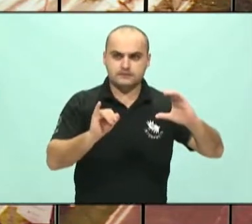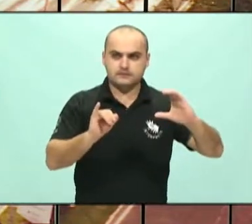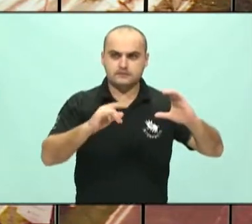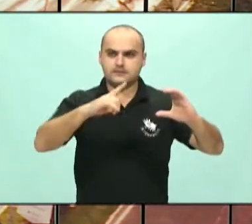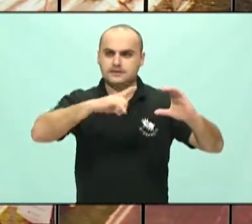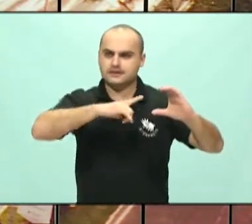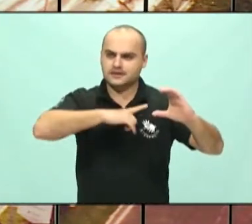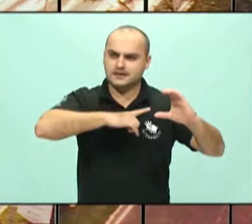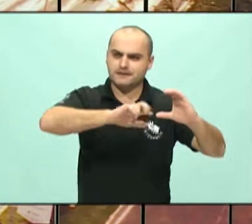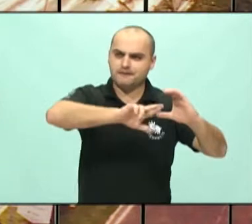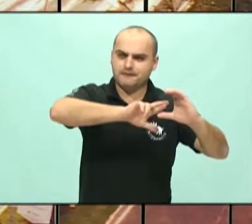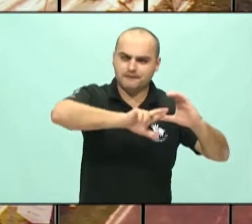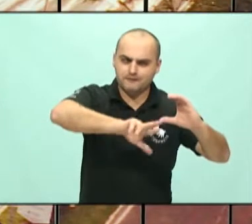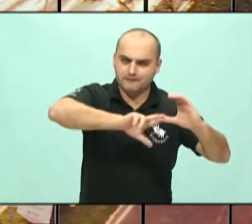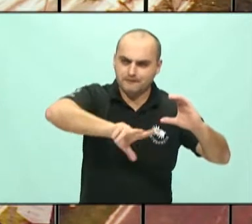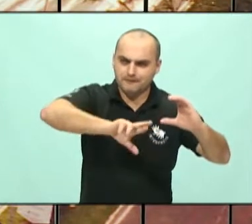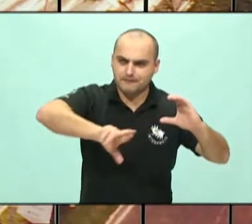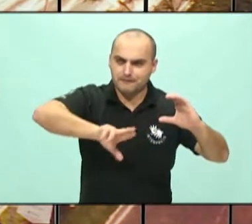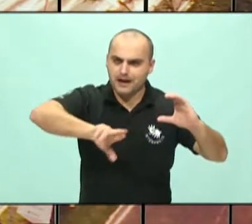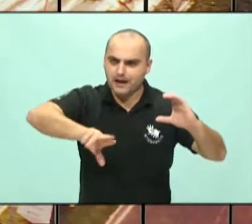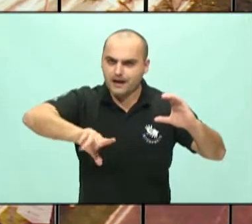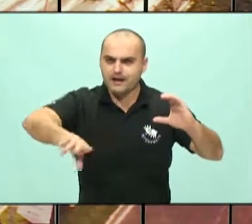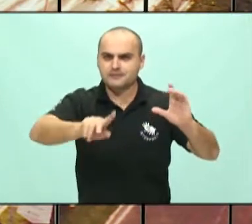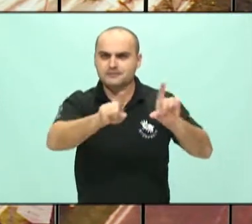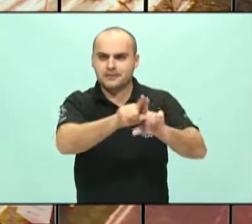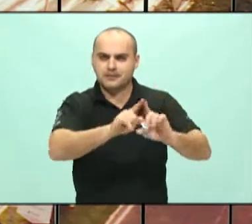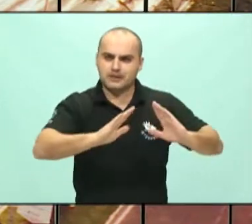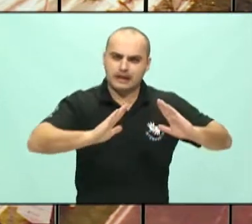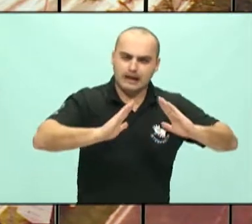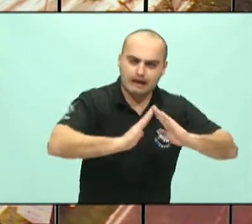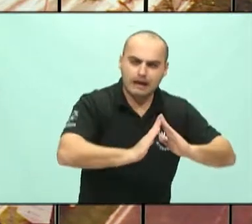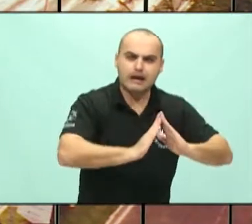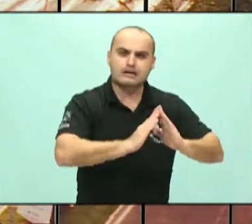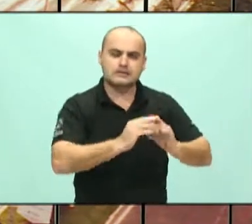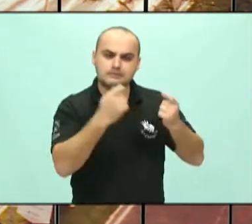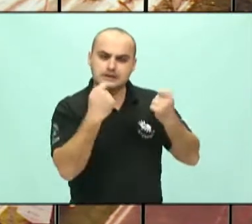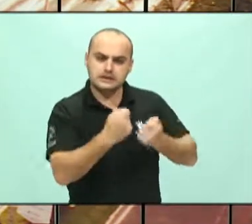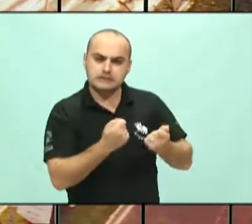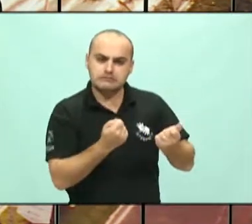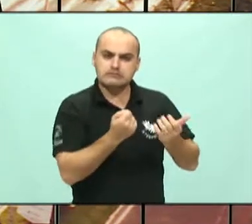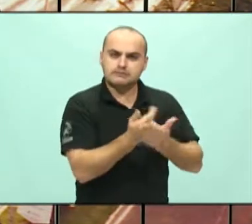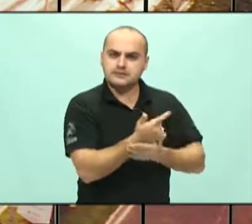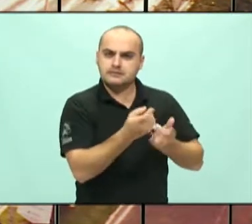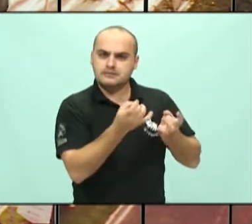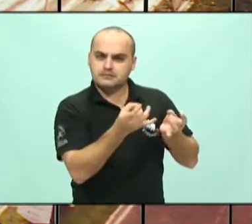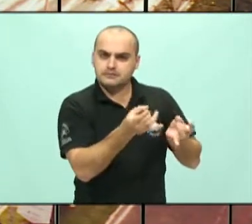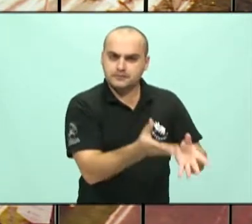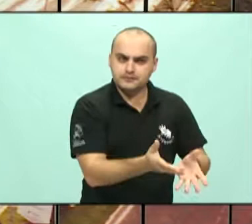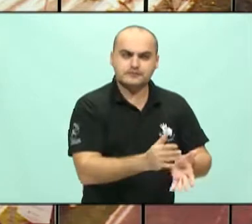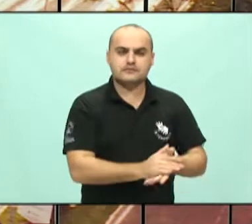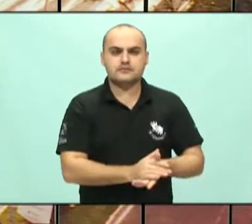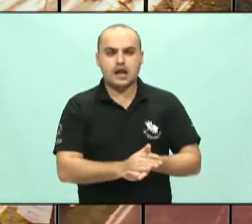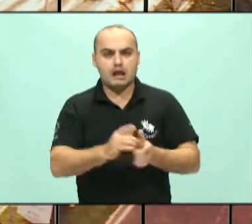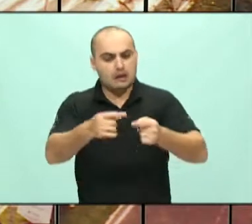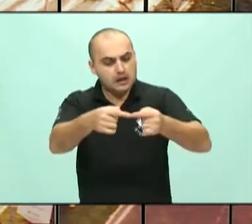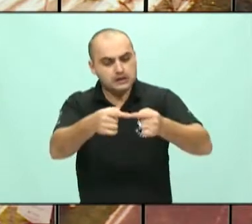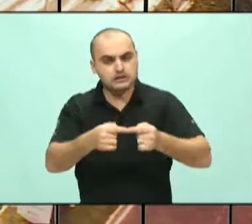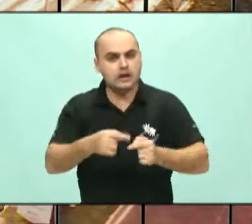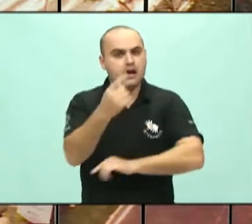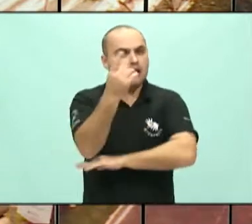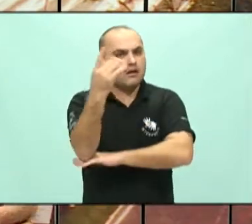de situações, desde desapropriações, questões ambientais, há que se elaborar toda uma